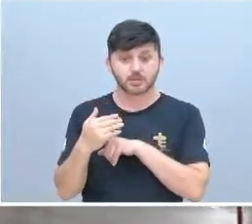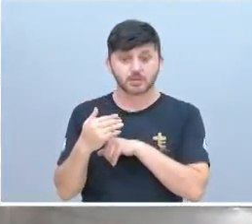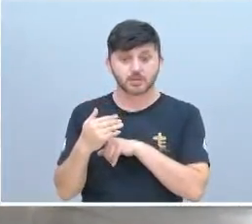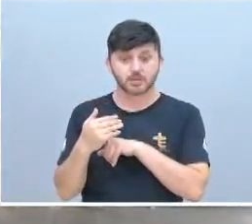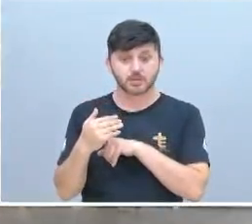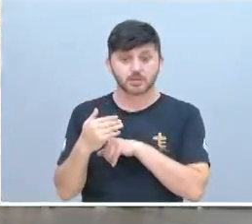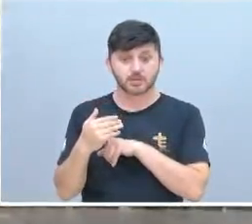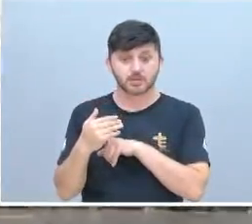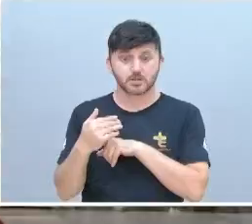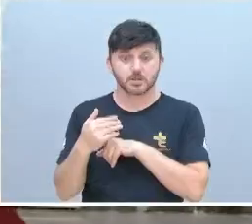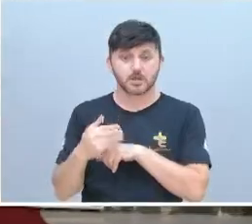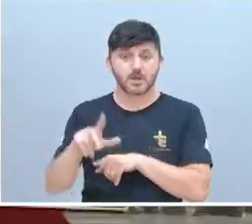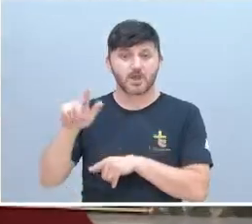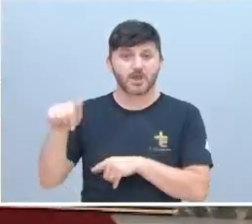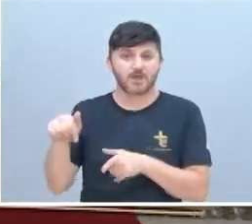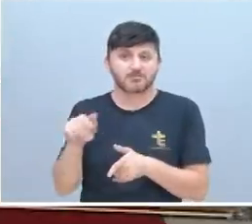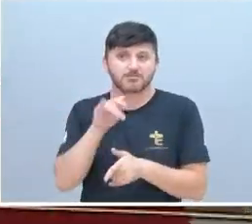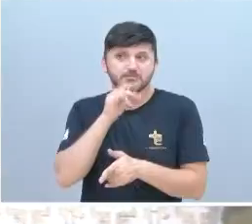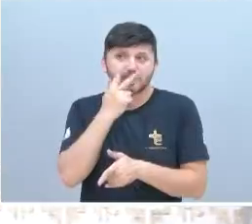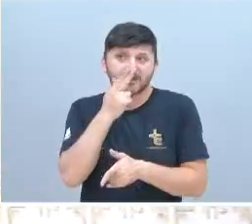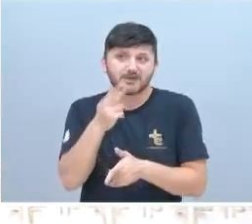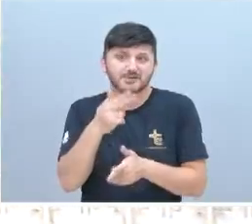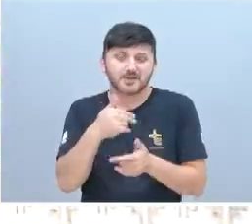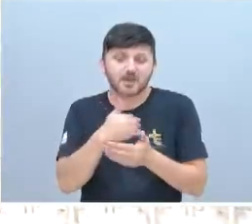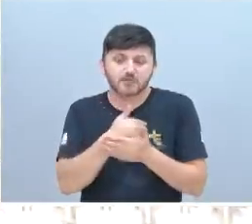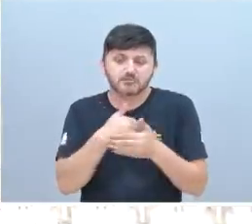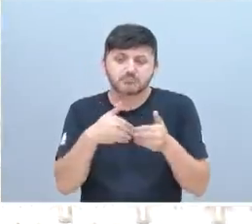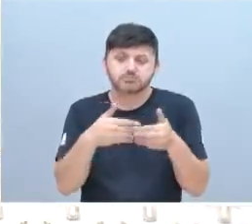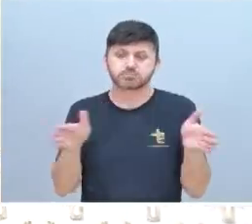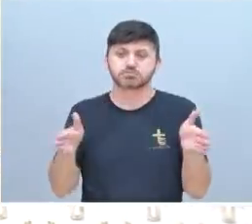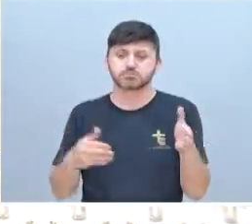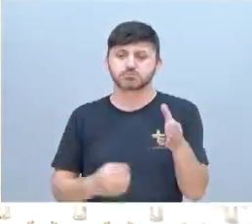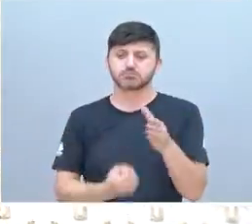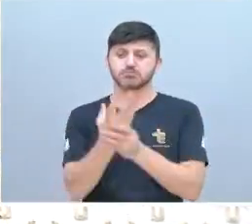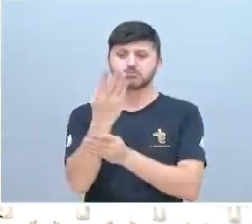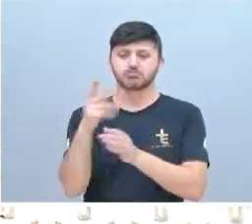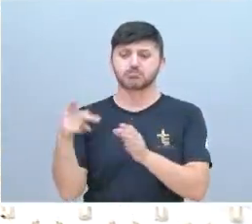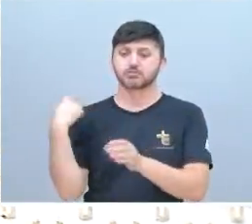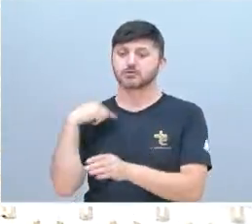O batismo é a porta de entrada para Jesus Cristo.